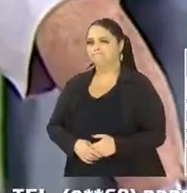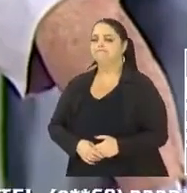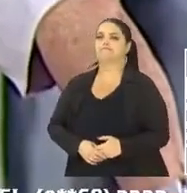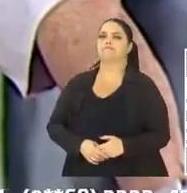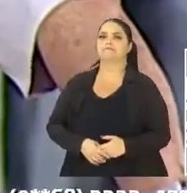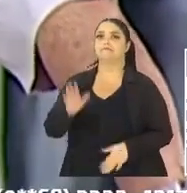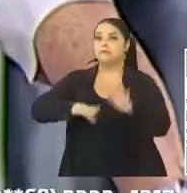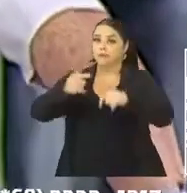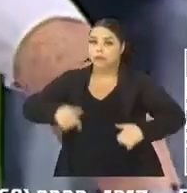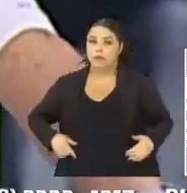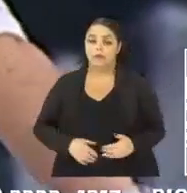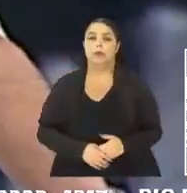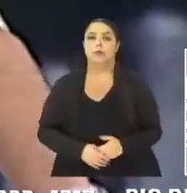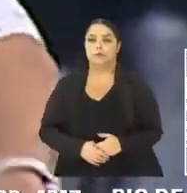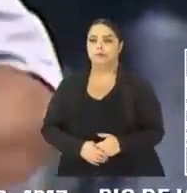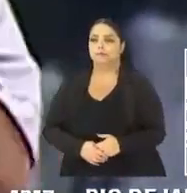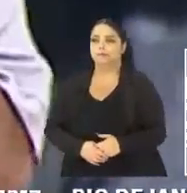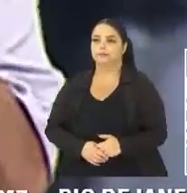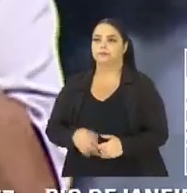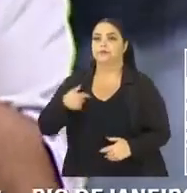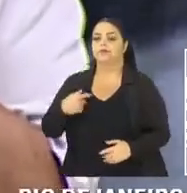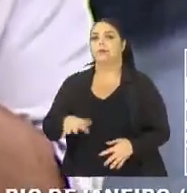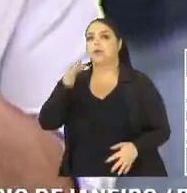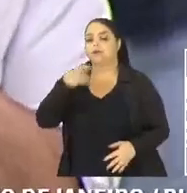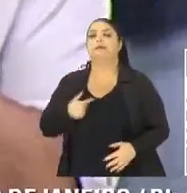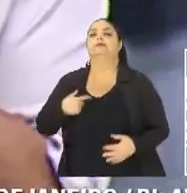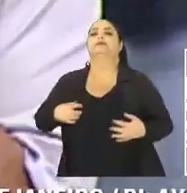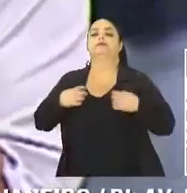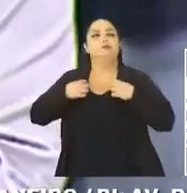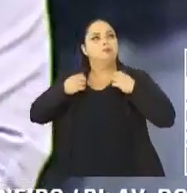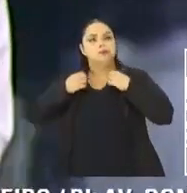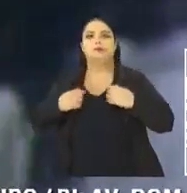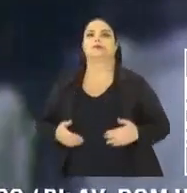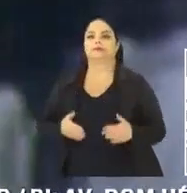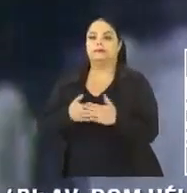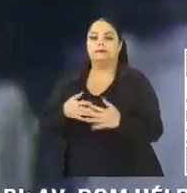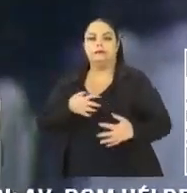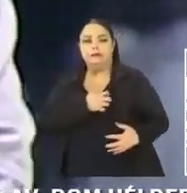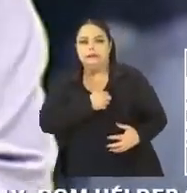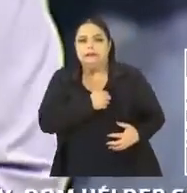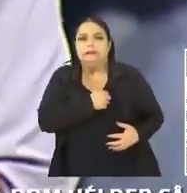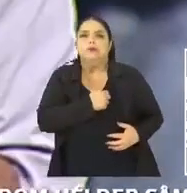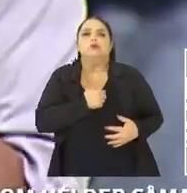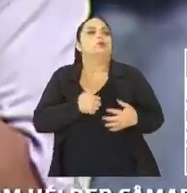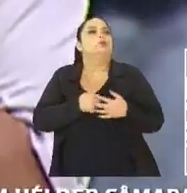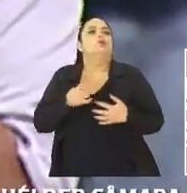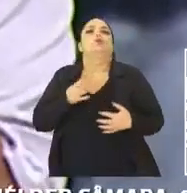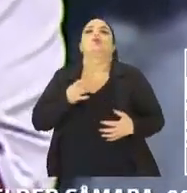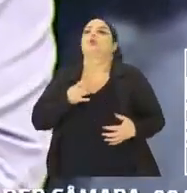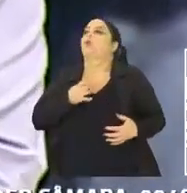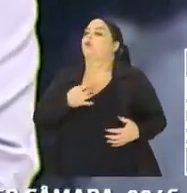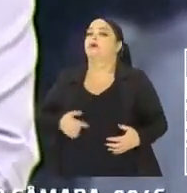E às vezes a gente fica num estreito danado, o coraçãozinho fica pequenininho. Eu